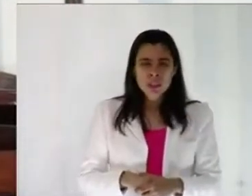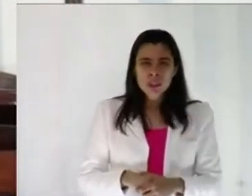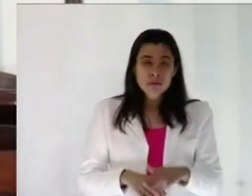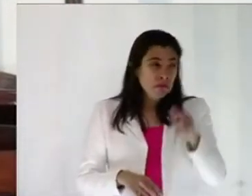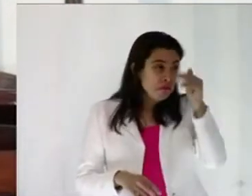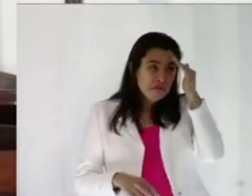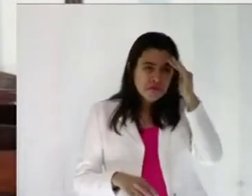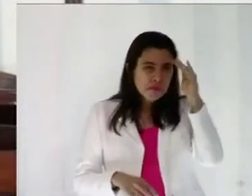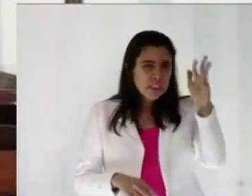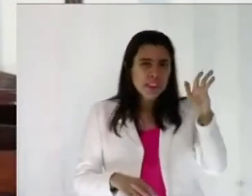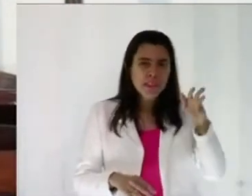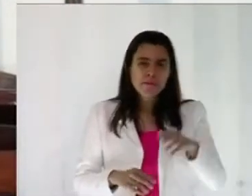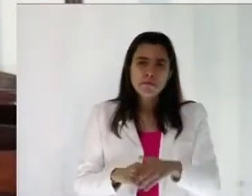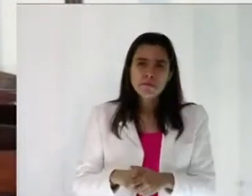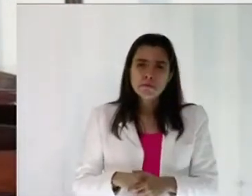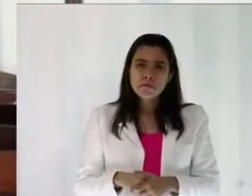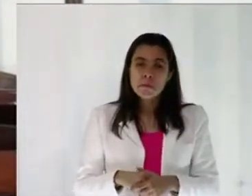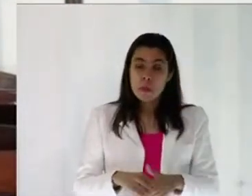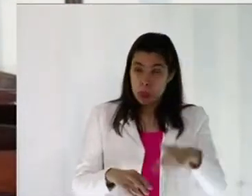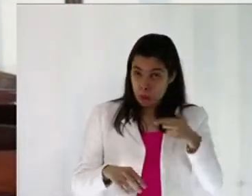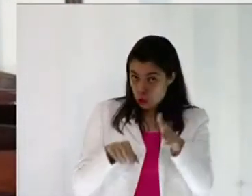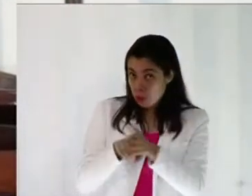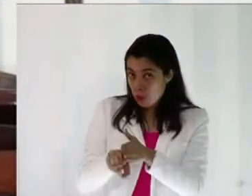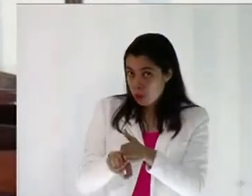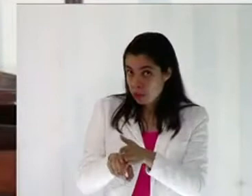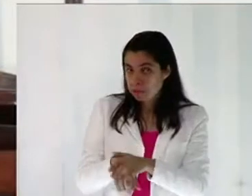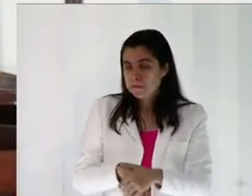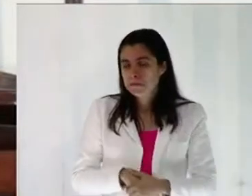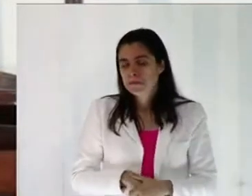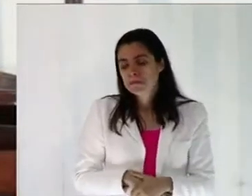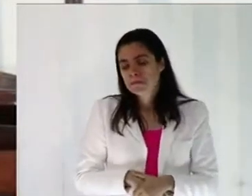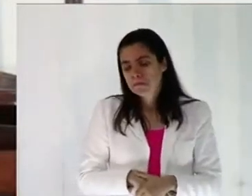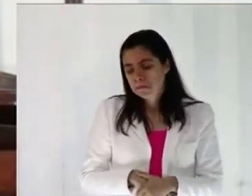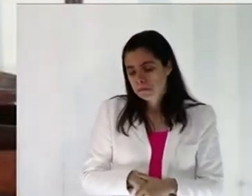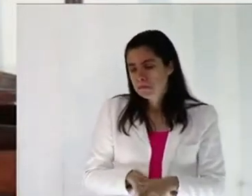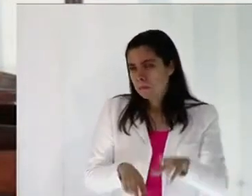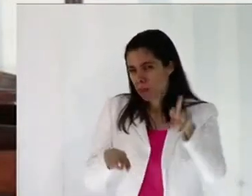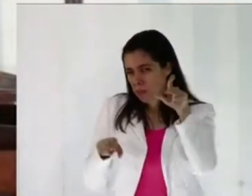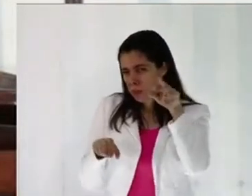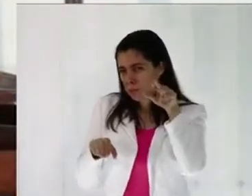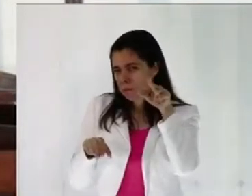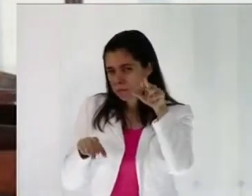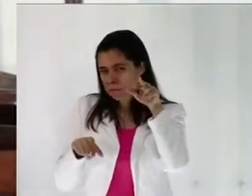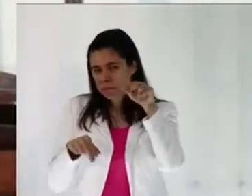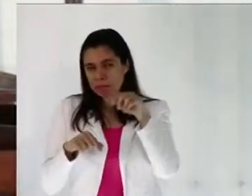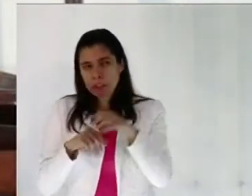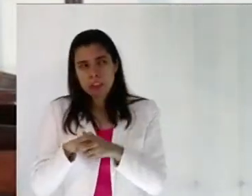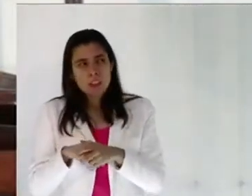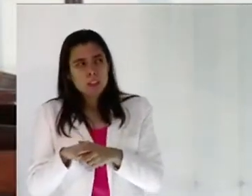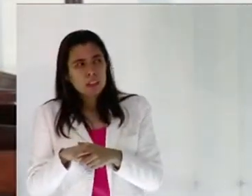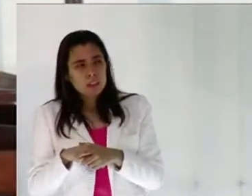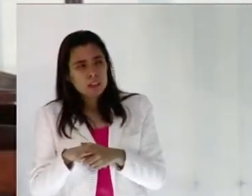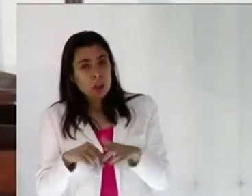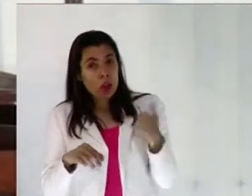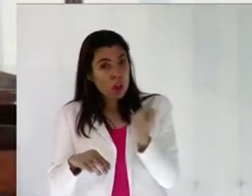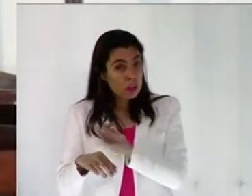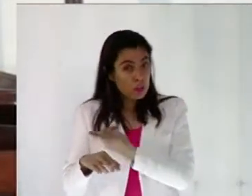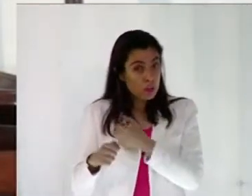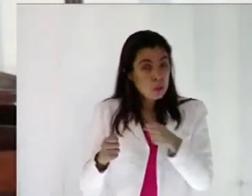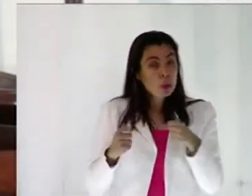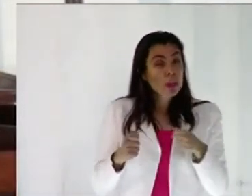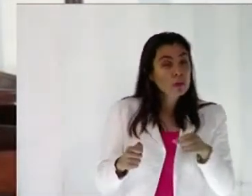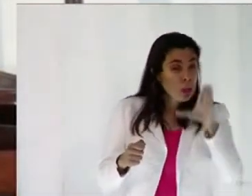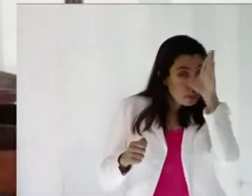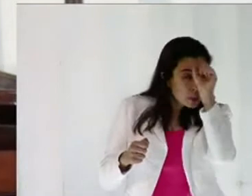adoração. E ele vai perguntar isso daqui a pouco. Esse paralelo leva a gente a pensar que nós podemos aprender sobre a pessoa